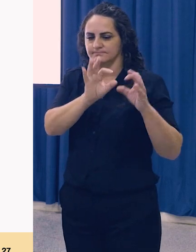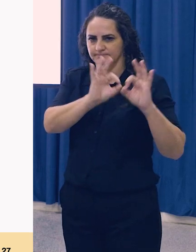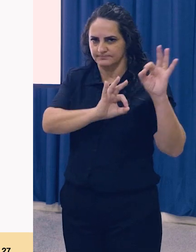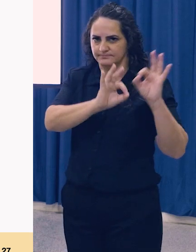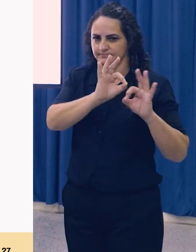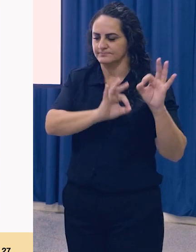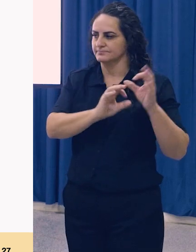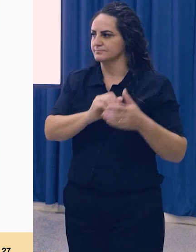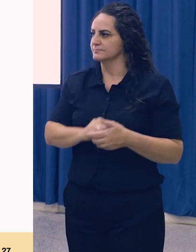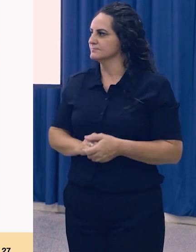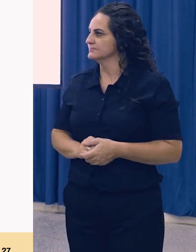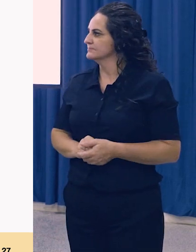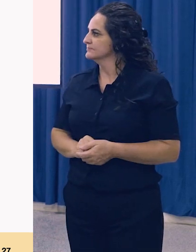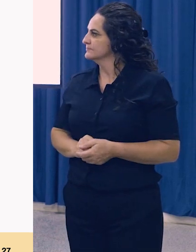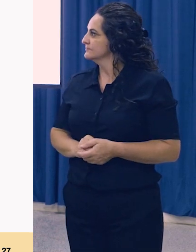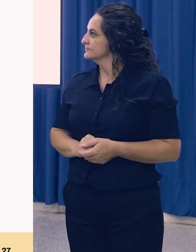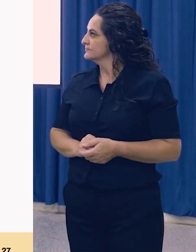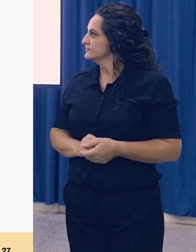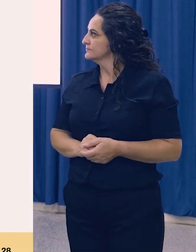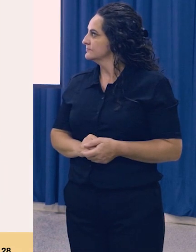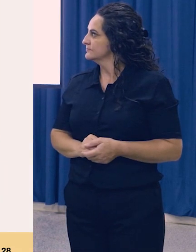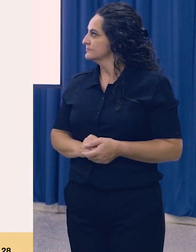planejamento.